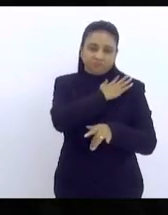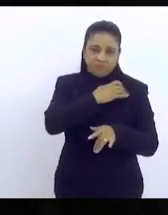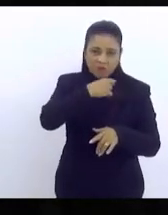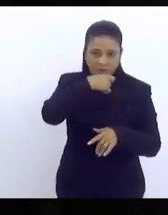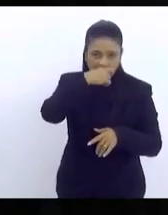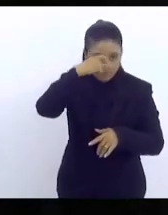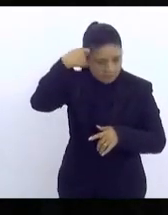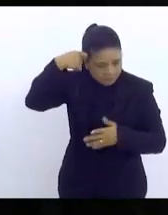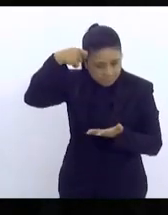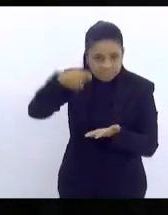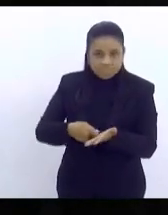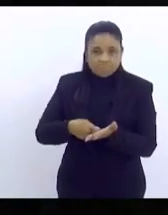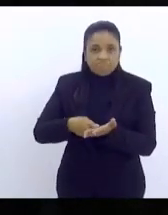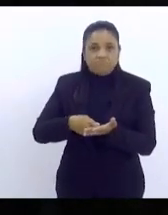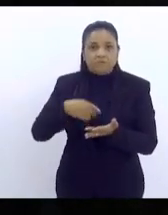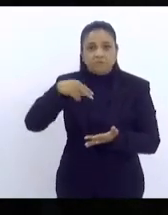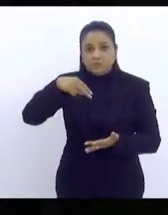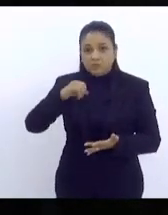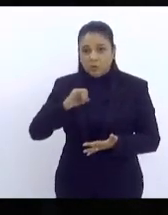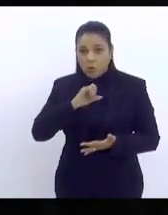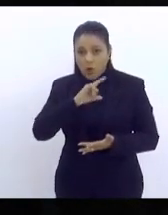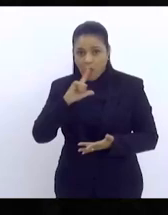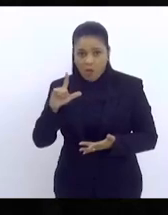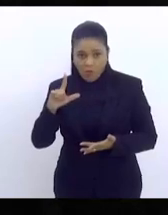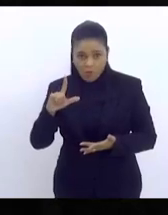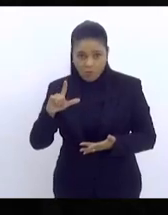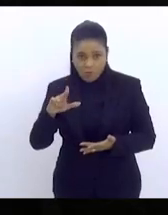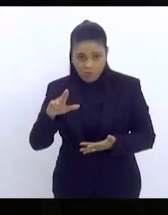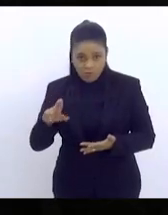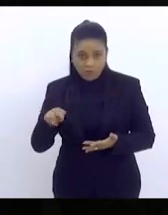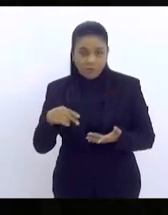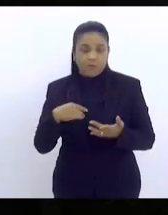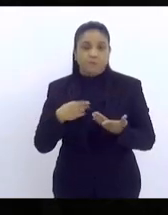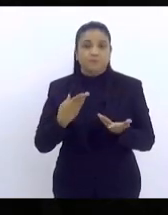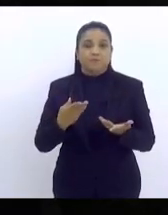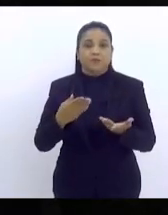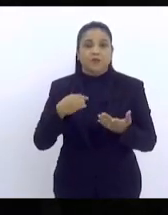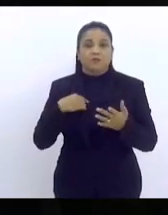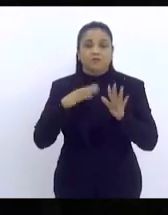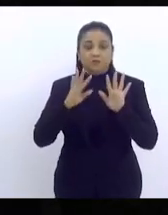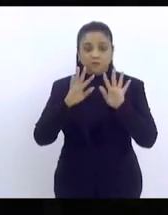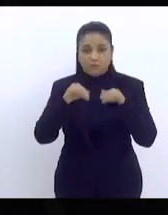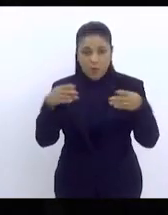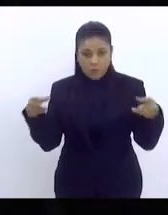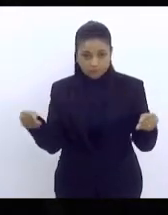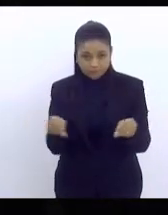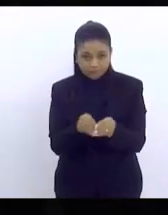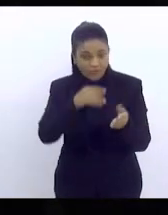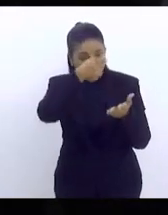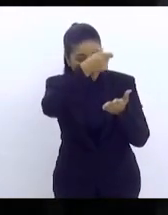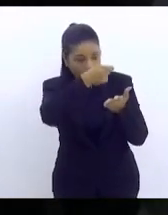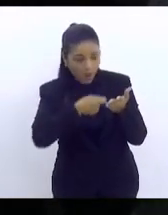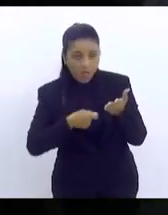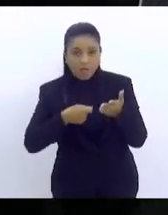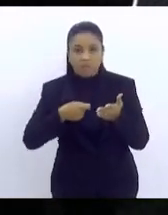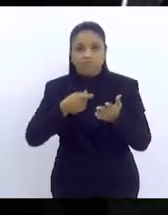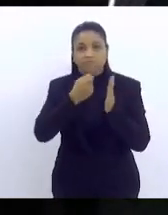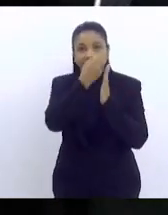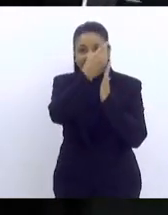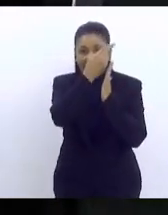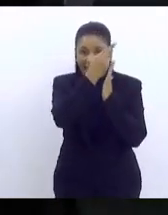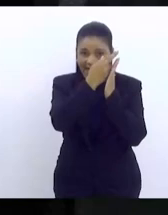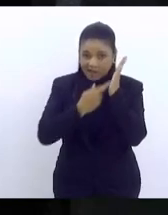no expediente final Tia Jô senhora Presidente eu vou ler o relatório da ONU